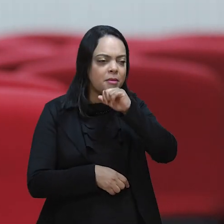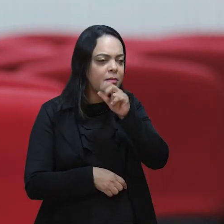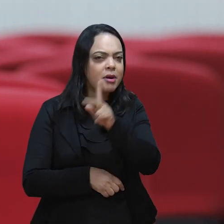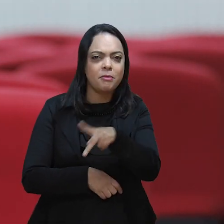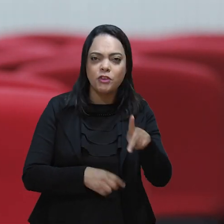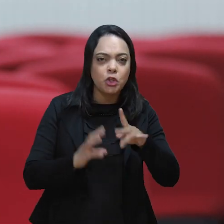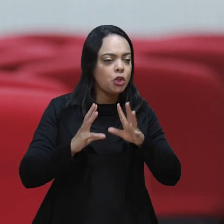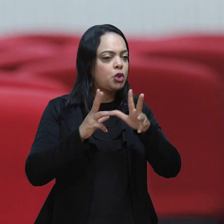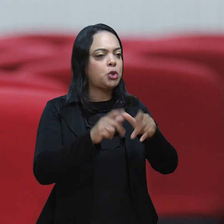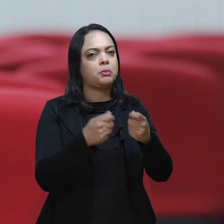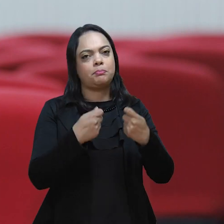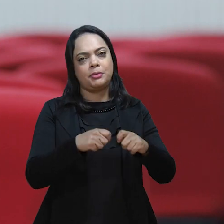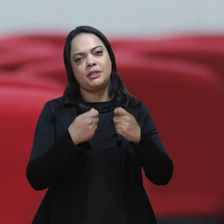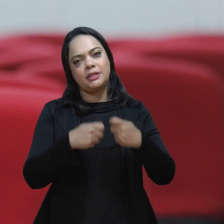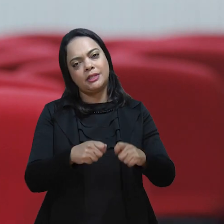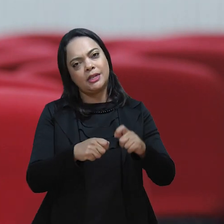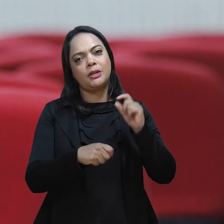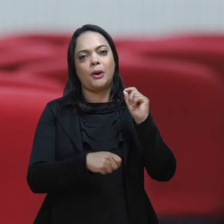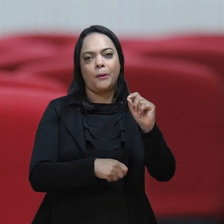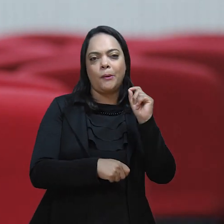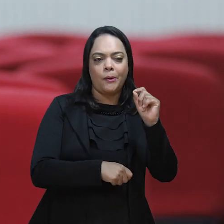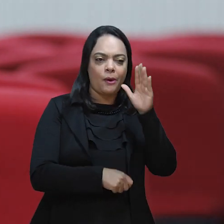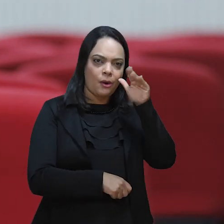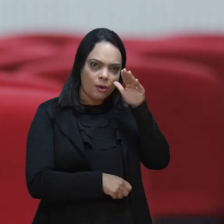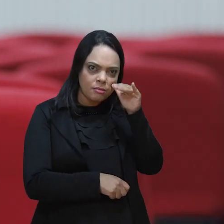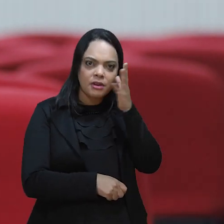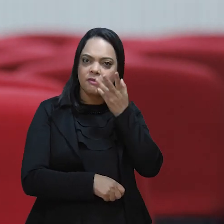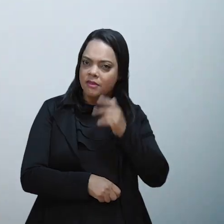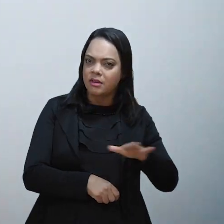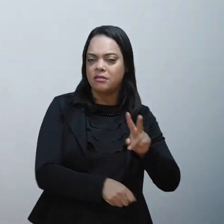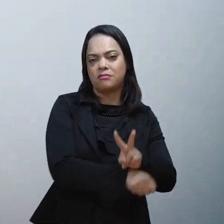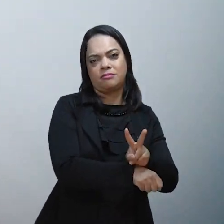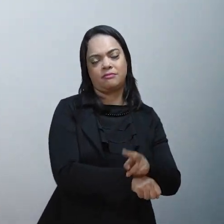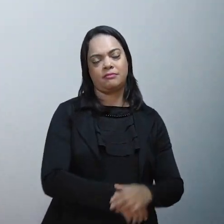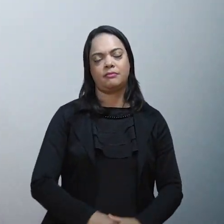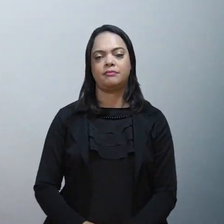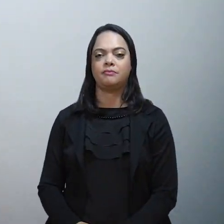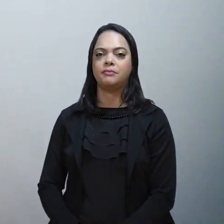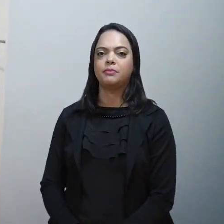para todos nós, né? É tarefa nossa a proteção à infância.